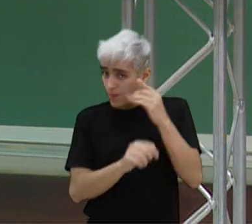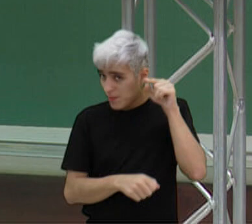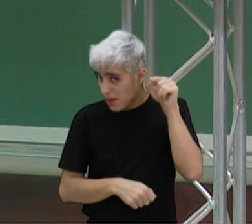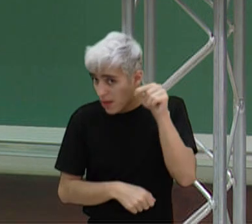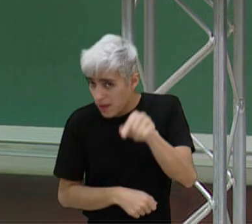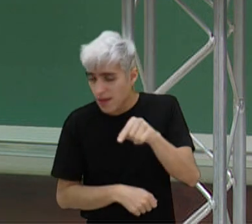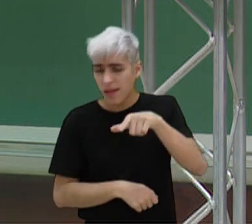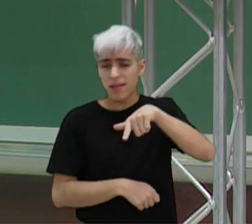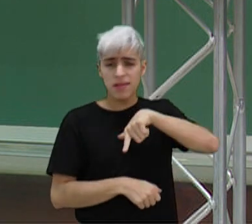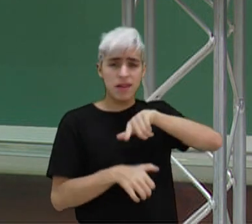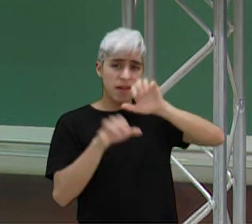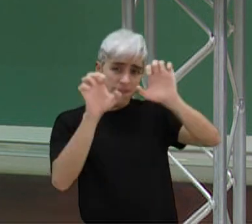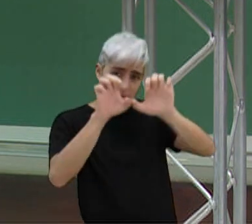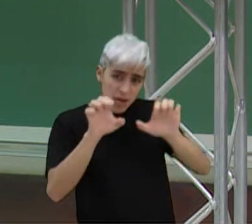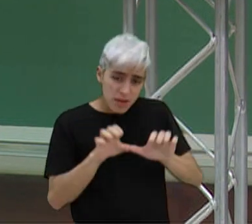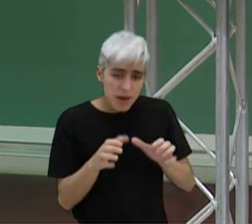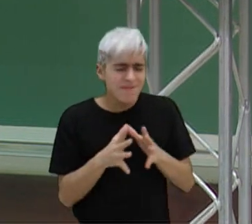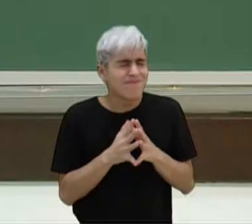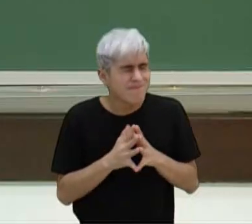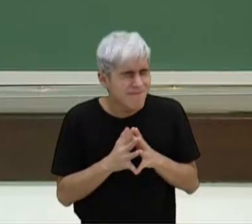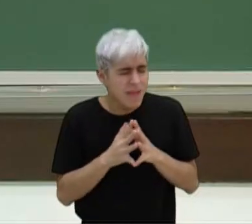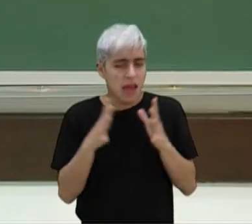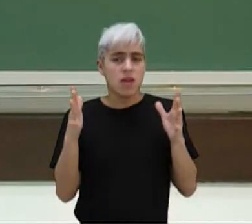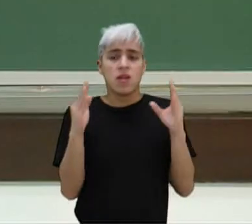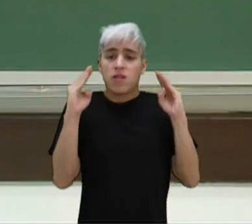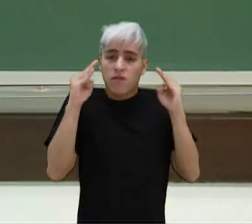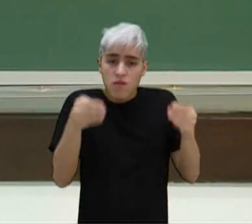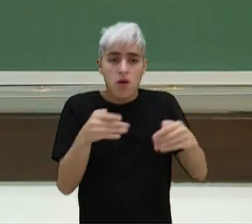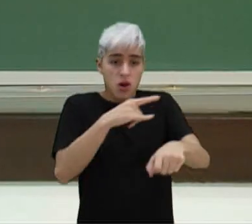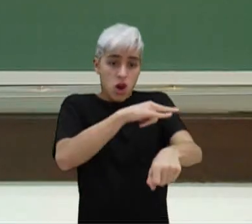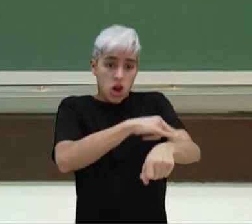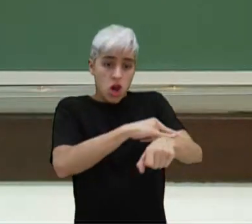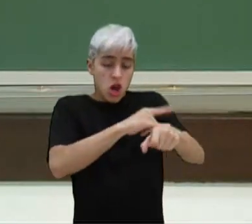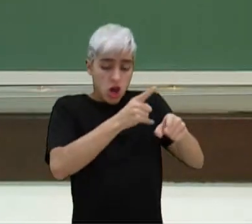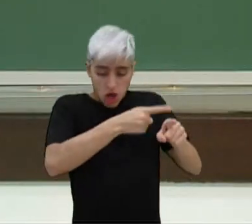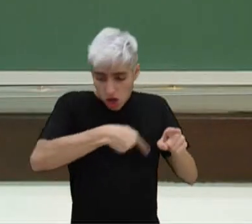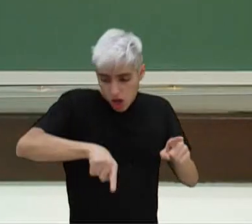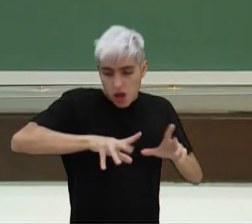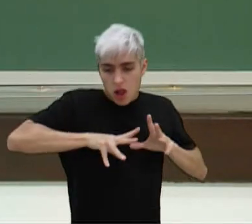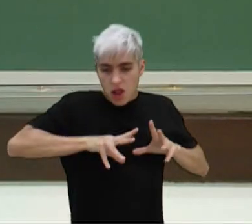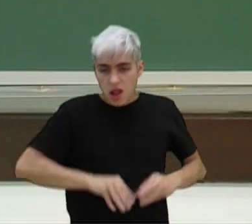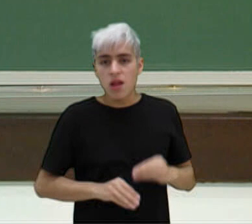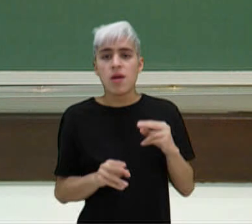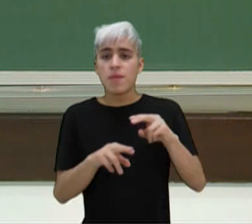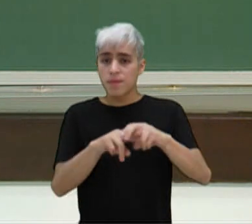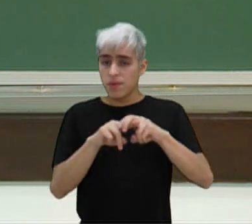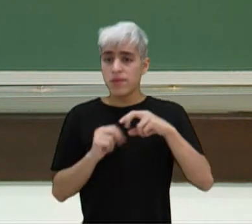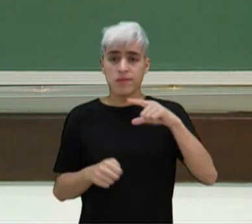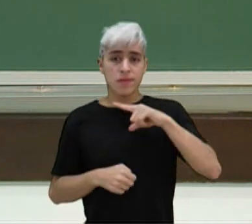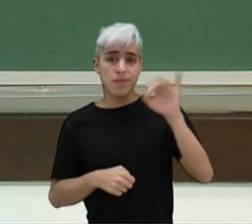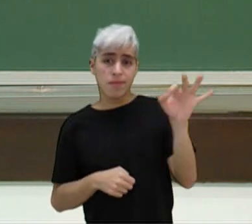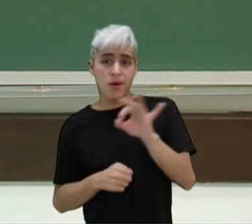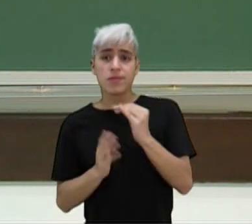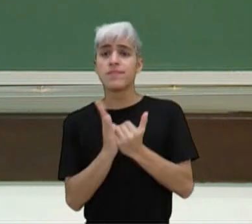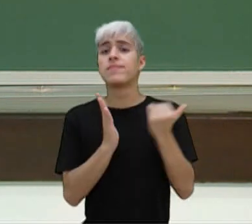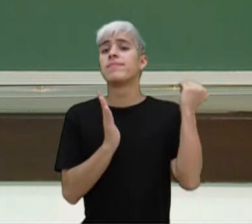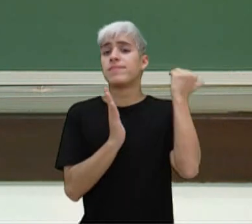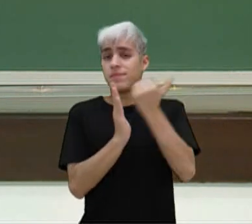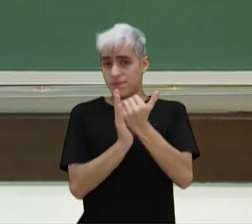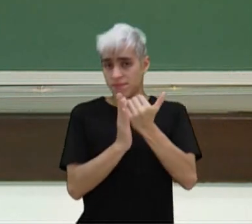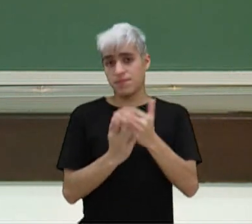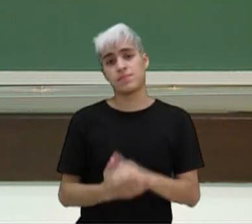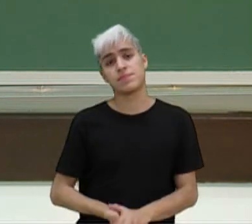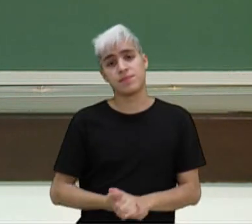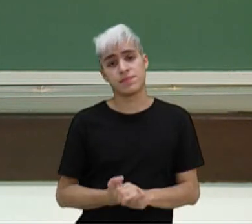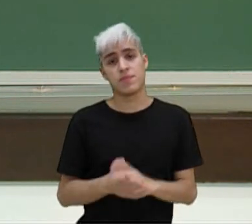tem uma infraestrutura maior para esse tratamento de esgoto, por isso que ela tem esse alcance maior desse